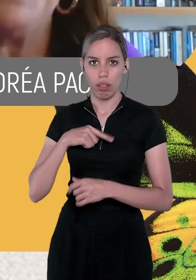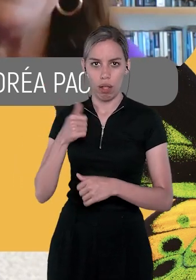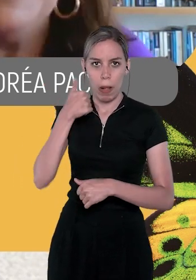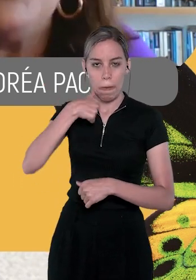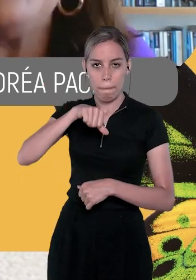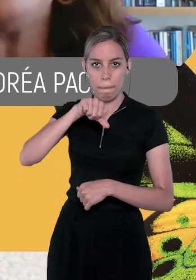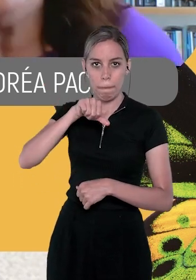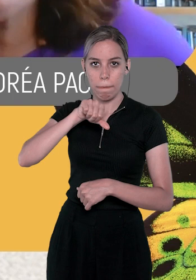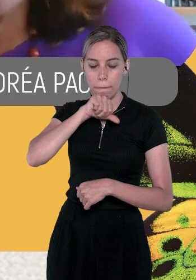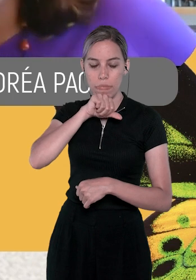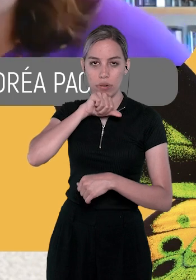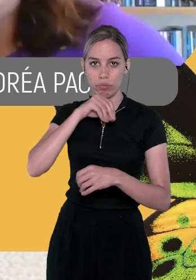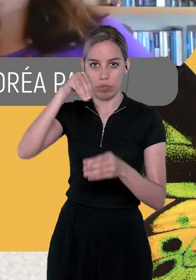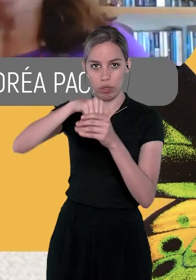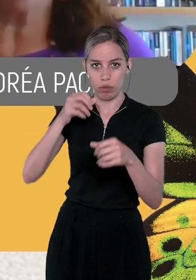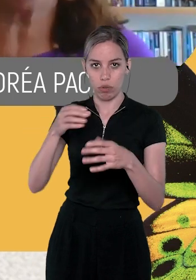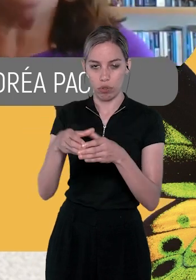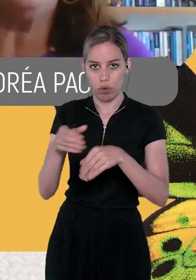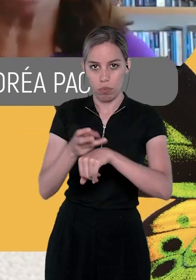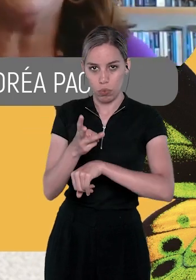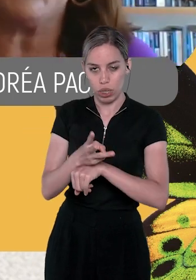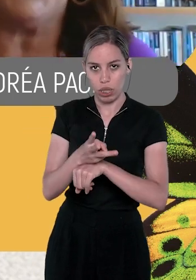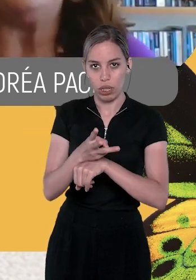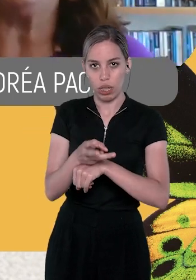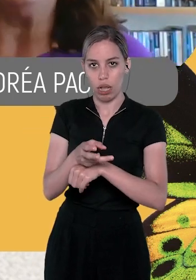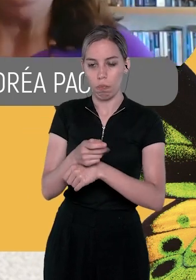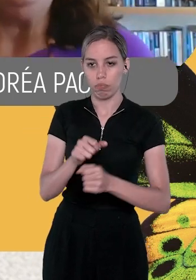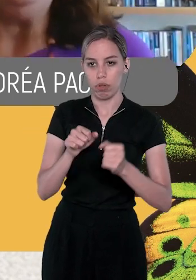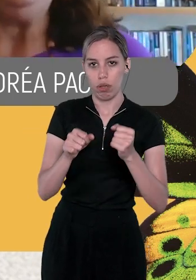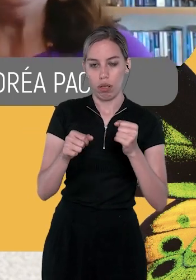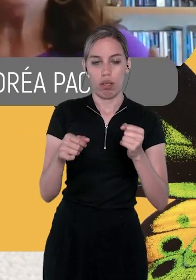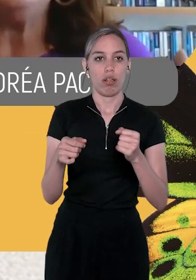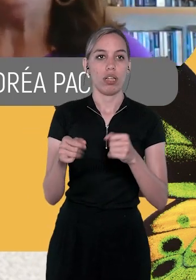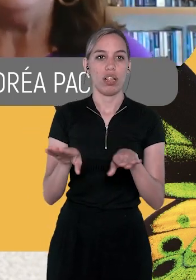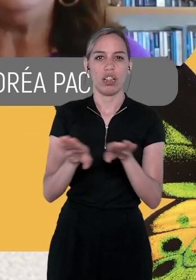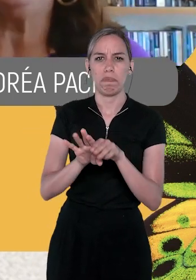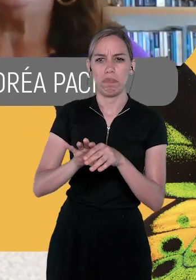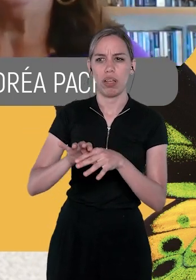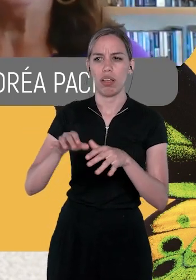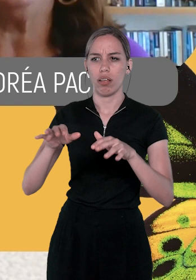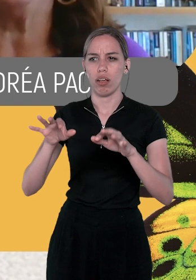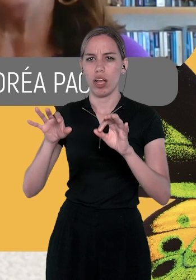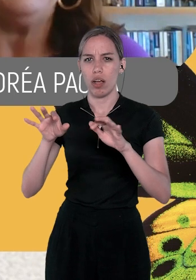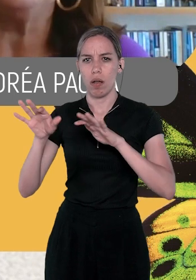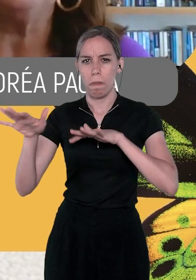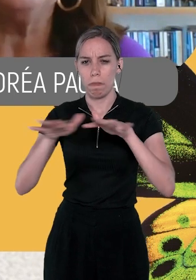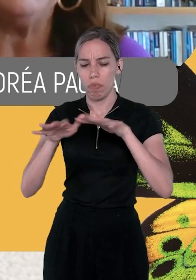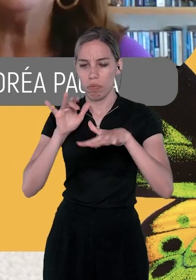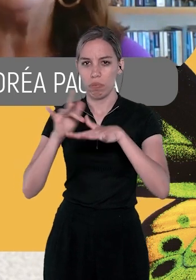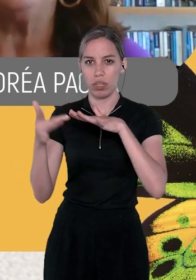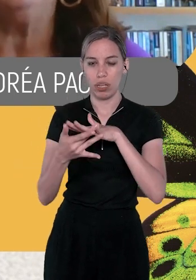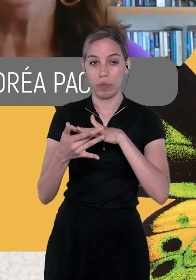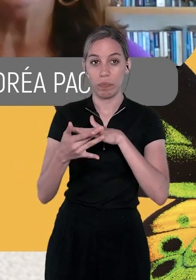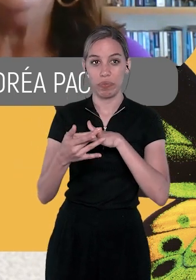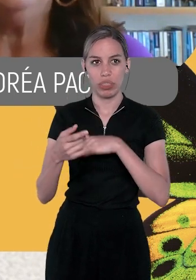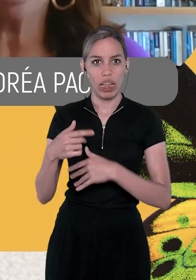Instagram, do Facebook. Nada disso existia quando eu escrevi essas histórias. E, recentemente, há cerca de 3,